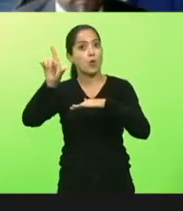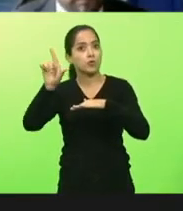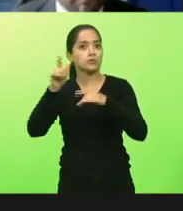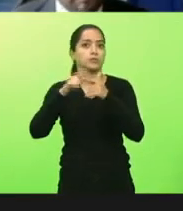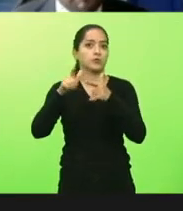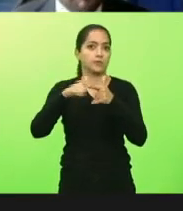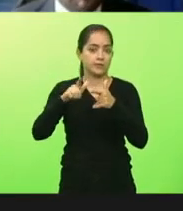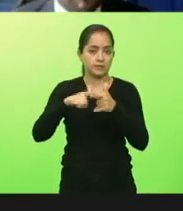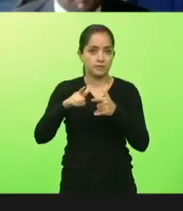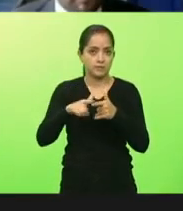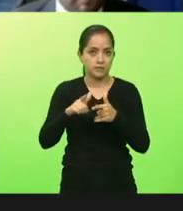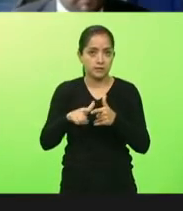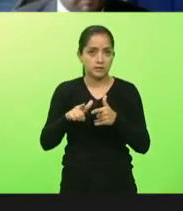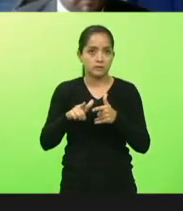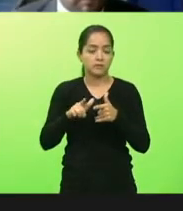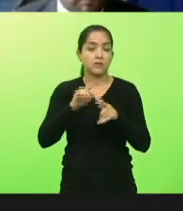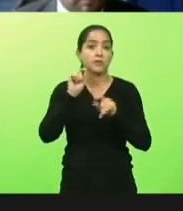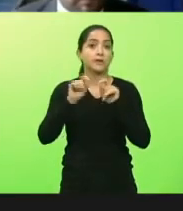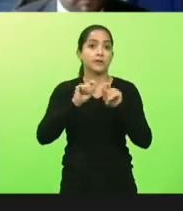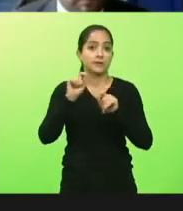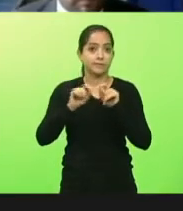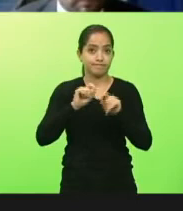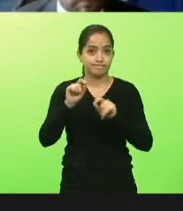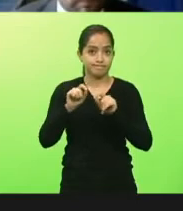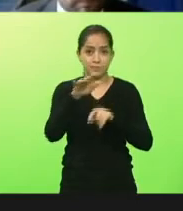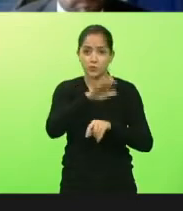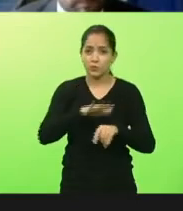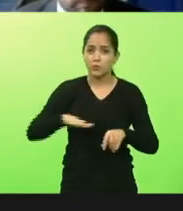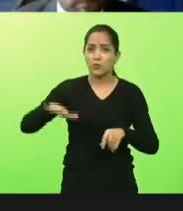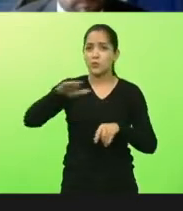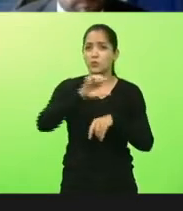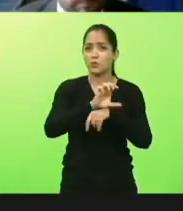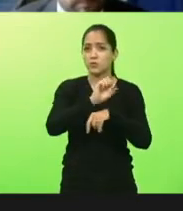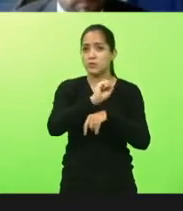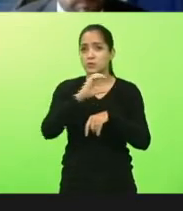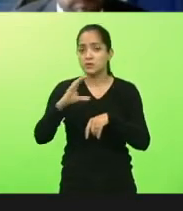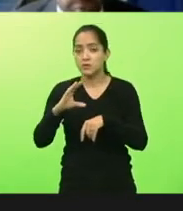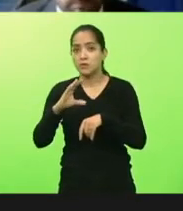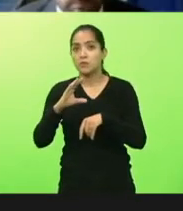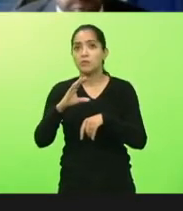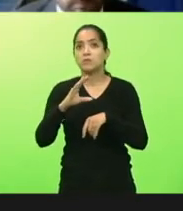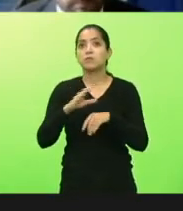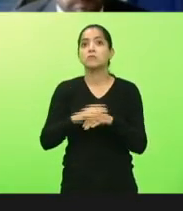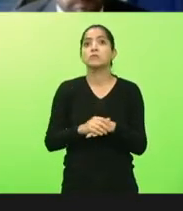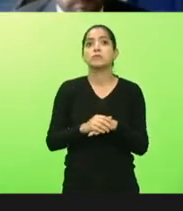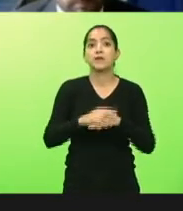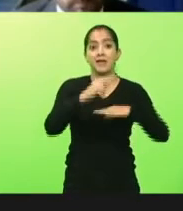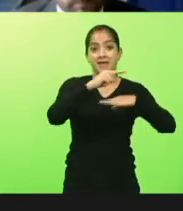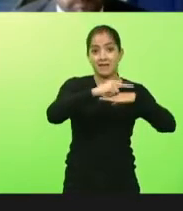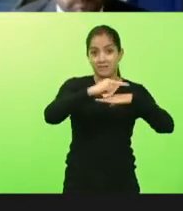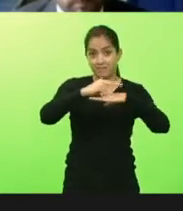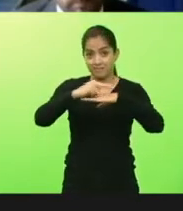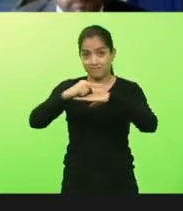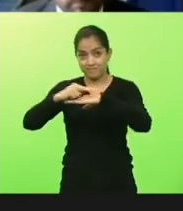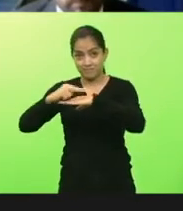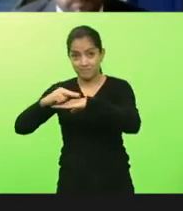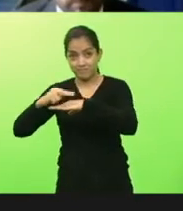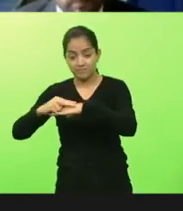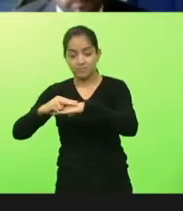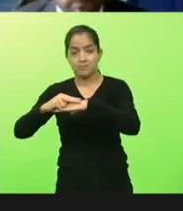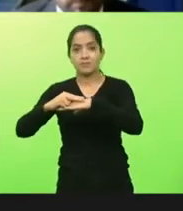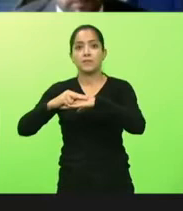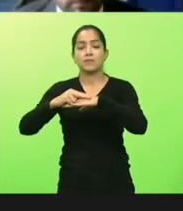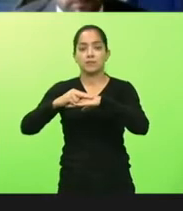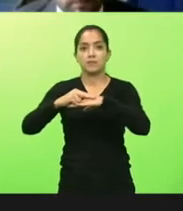gerando muita inquietude em todo o Estado de Santa Catarina, que é a habilitação dos leitos de retaguarda. É